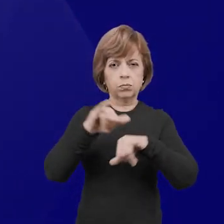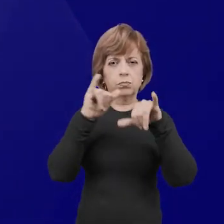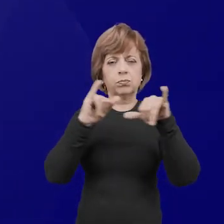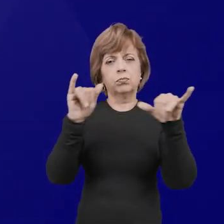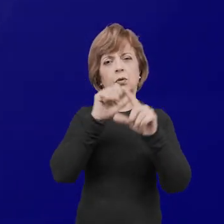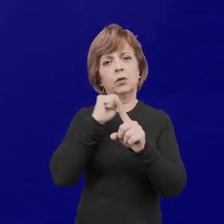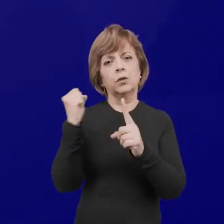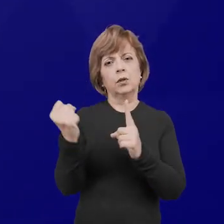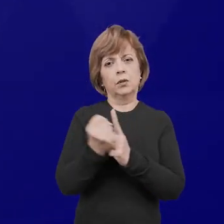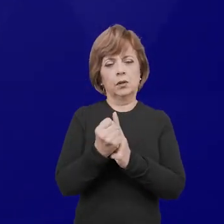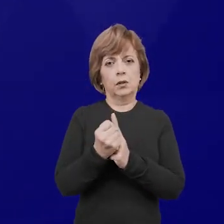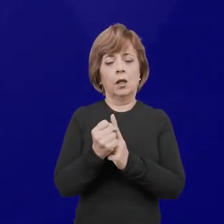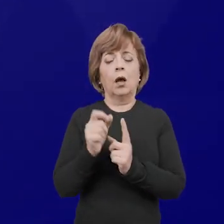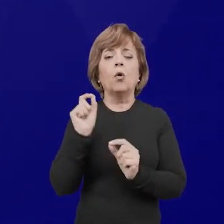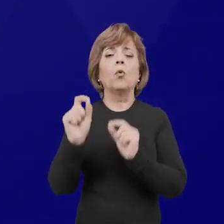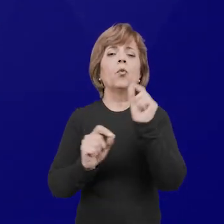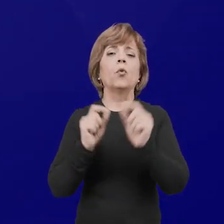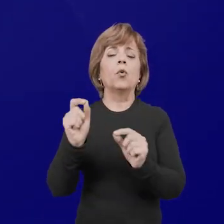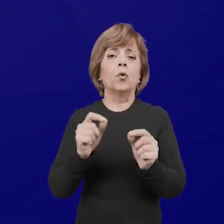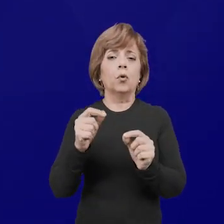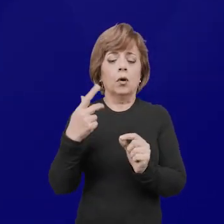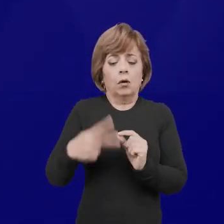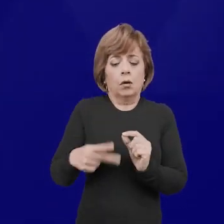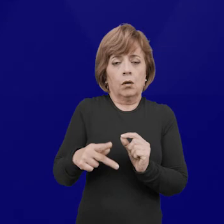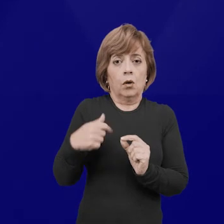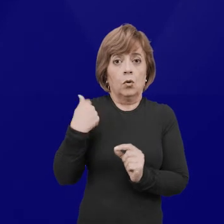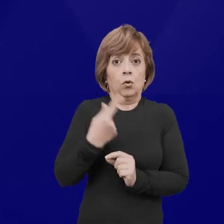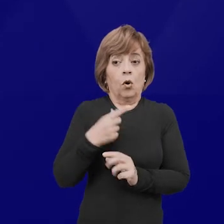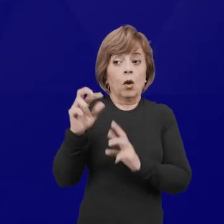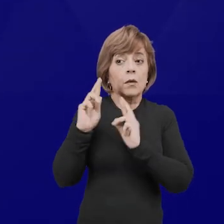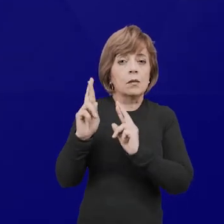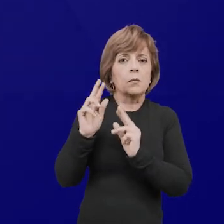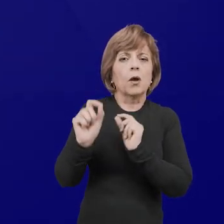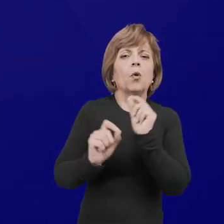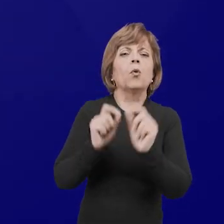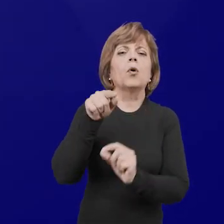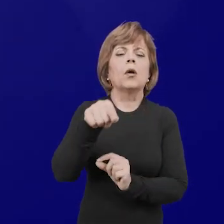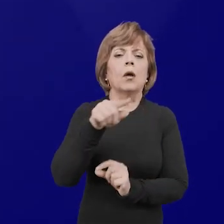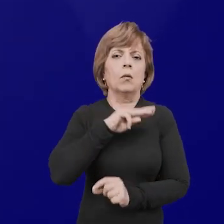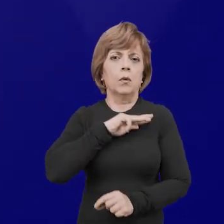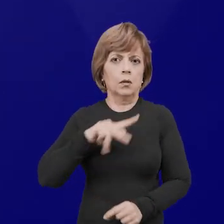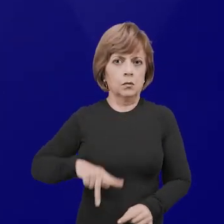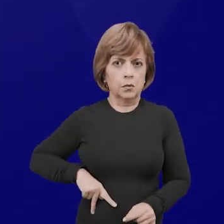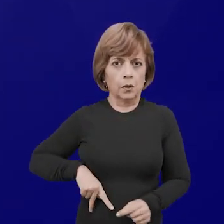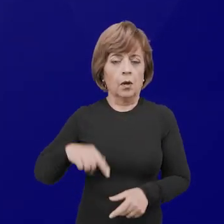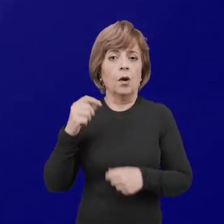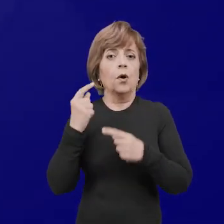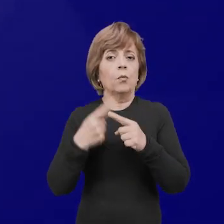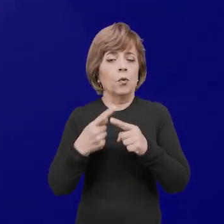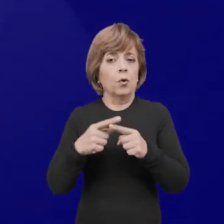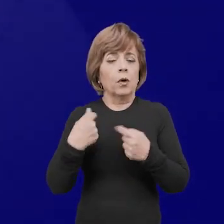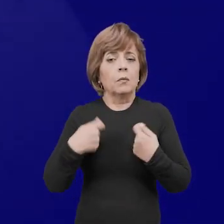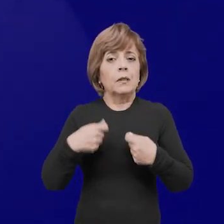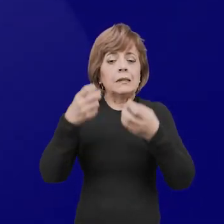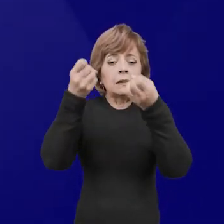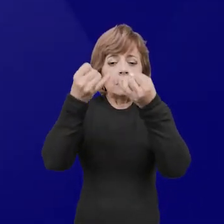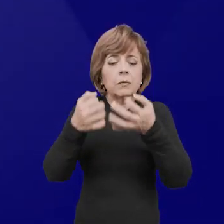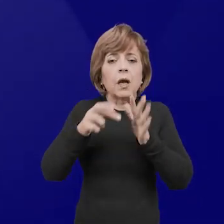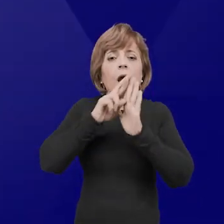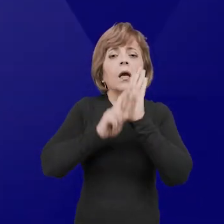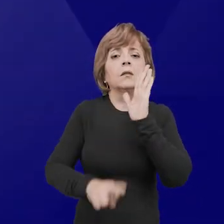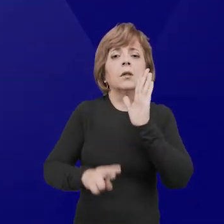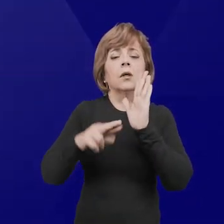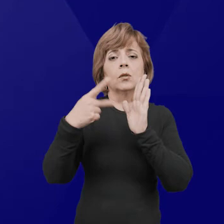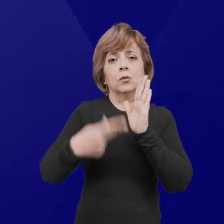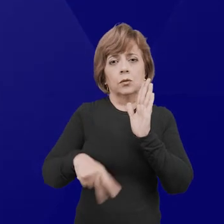essa, né? Explicar o que que se espera dela. E explicar os resultados sobre a